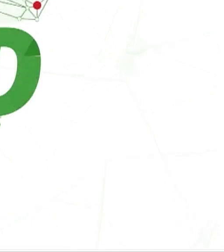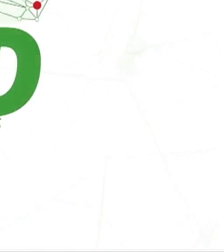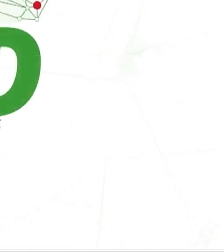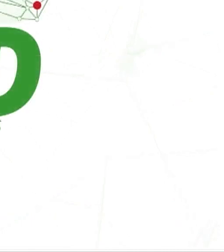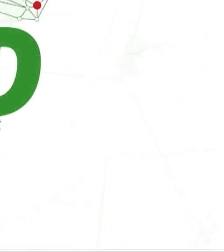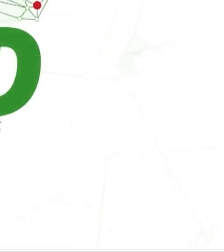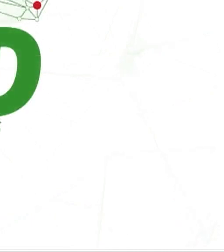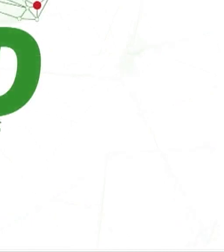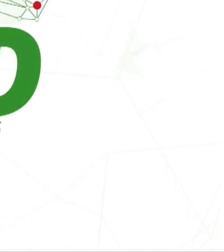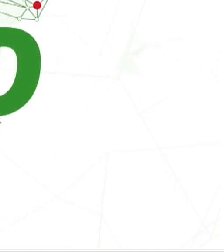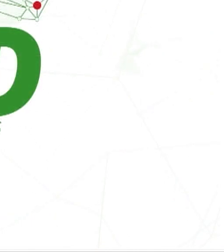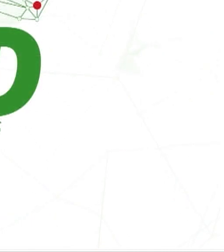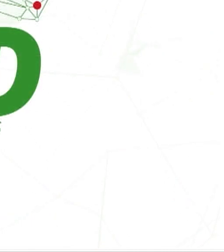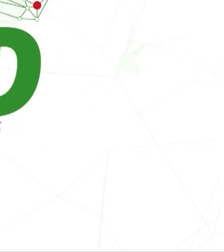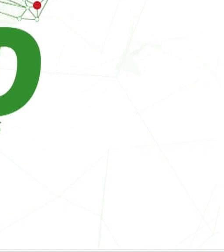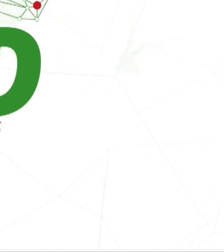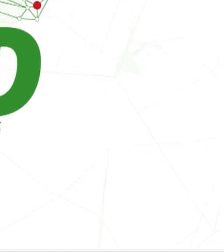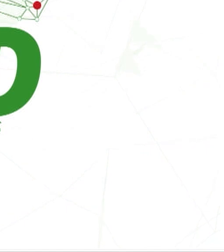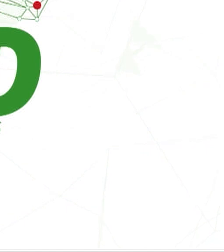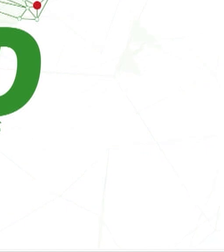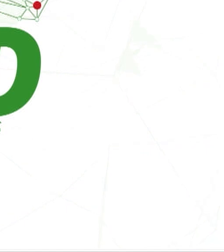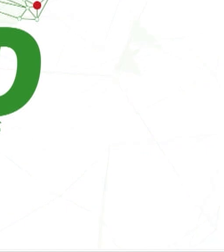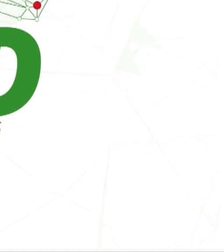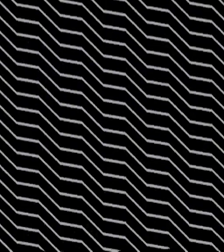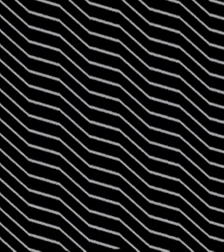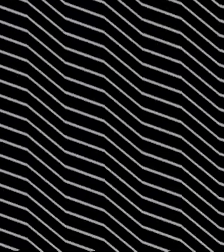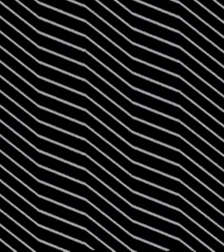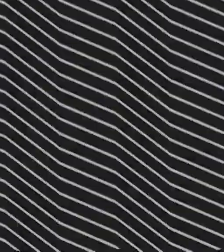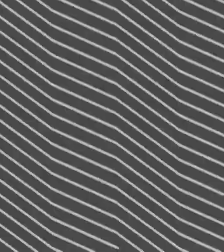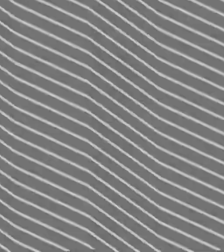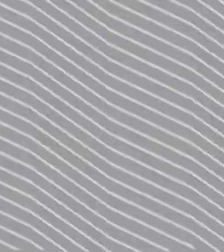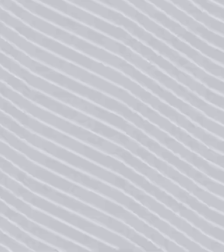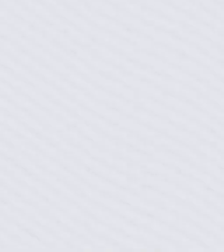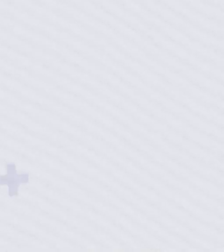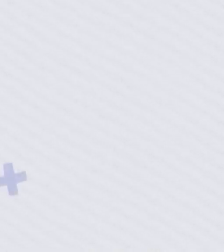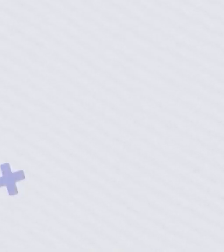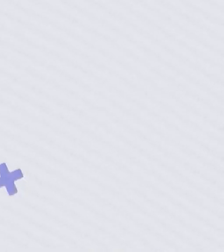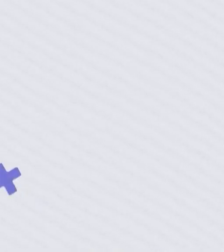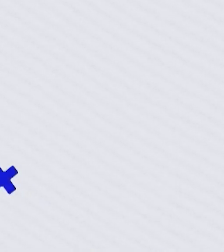Educação à distância, mudando realidades.